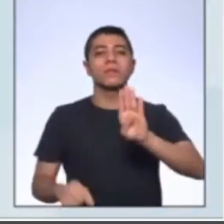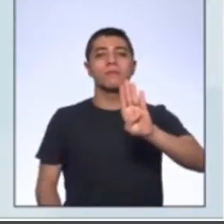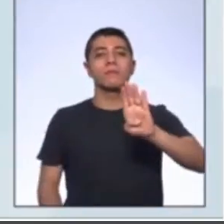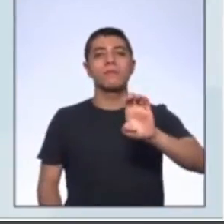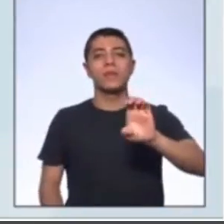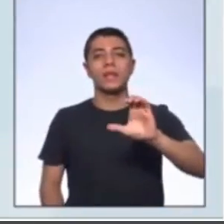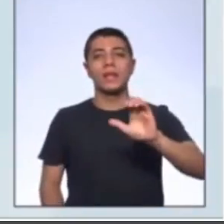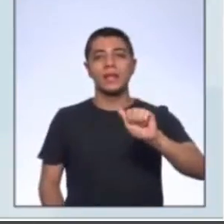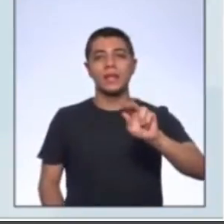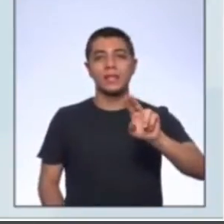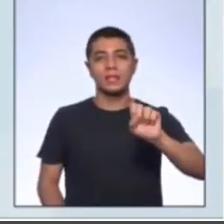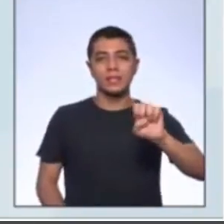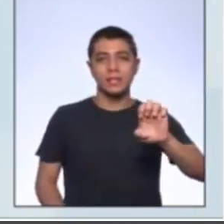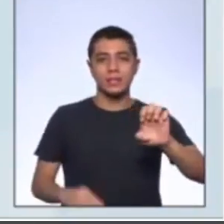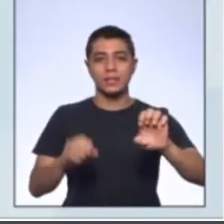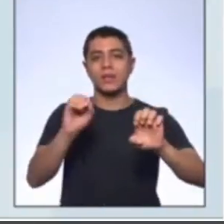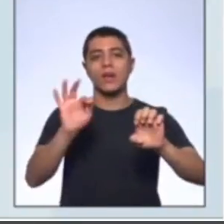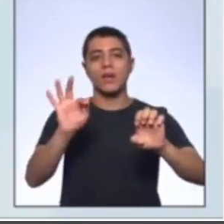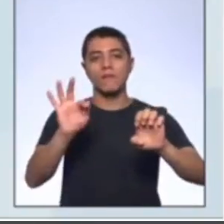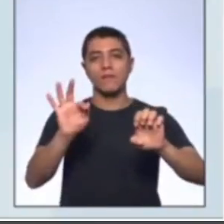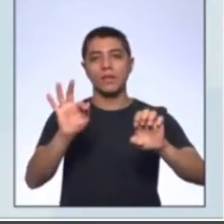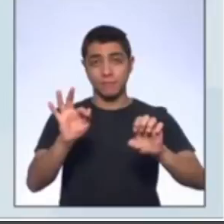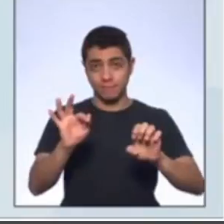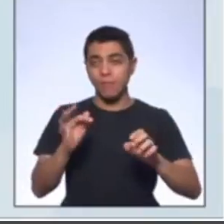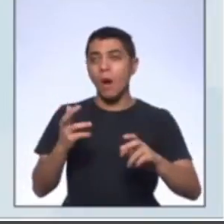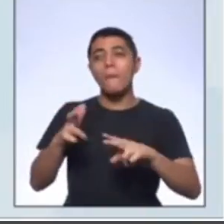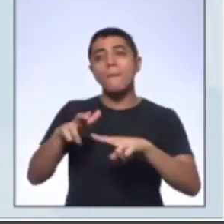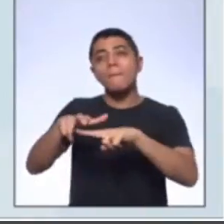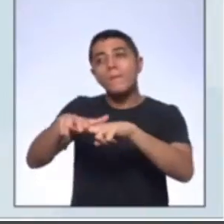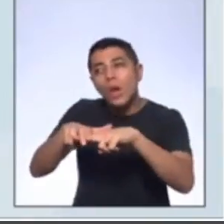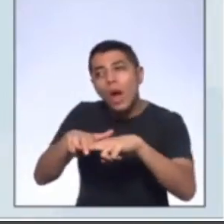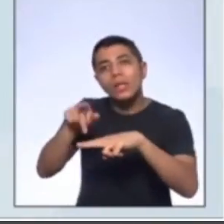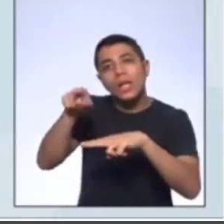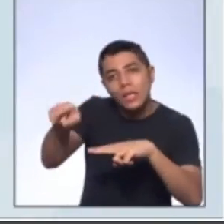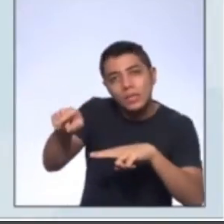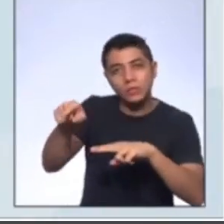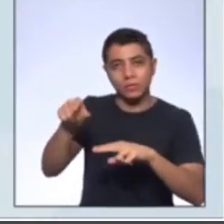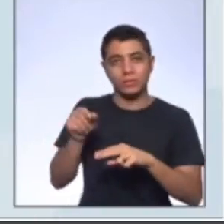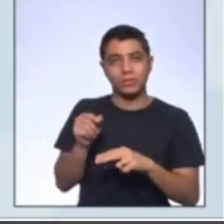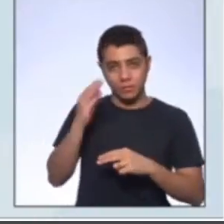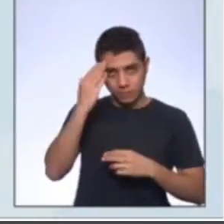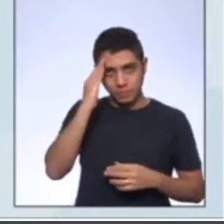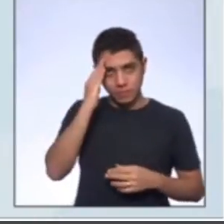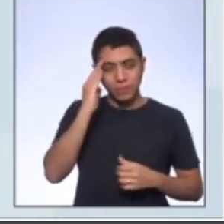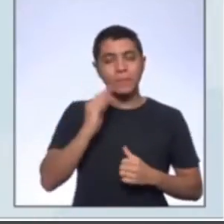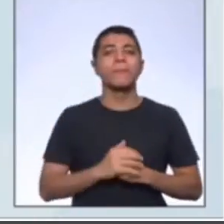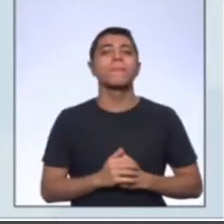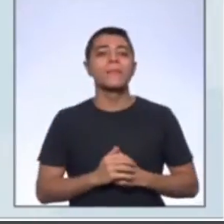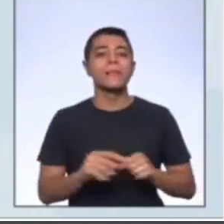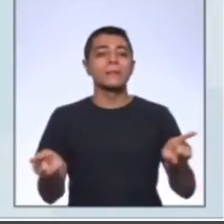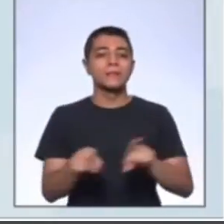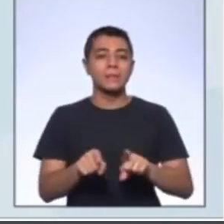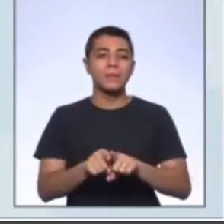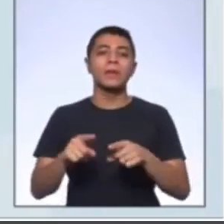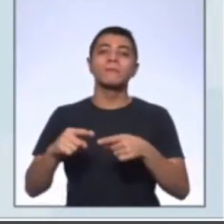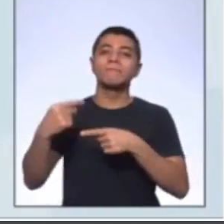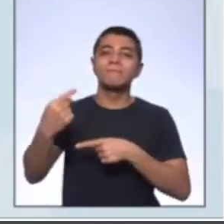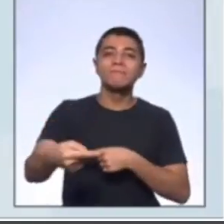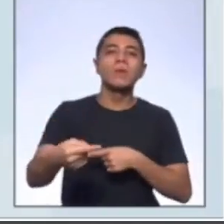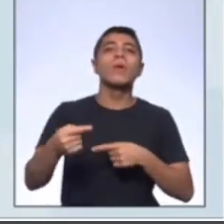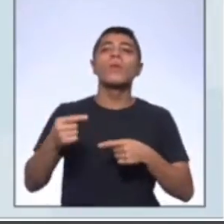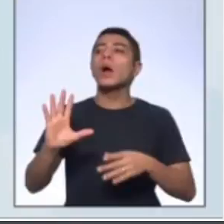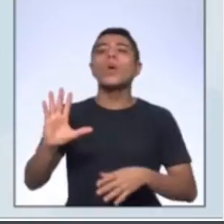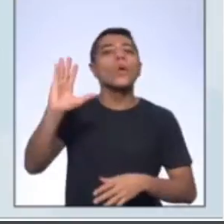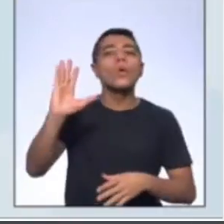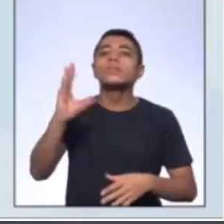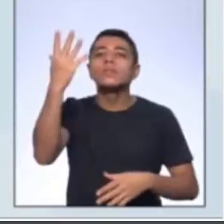quem como consequência para a gente indicar algo que vai na sequência de um evento consequently